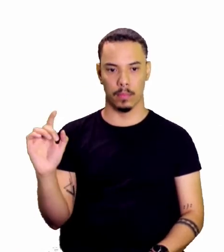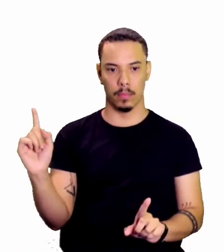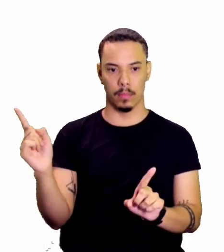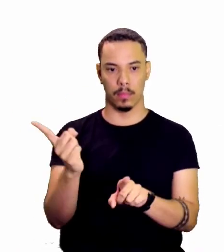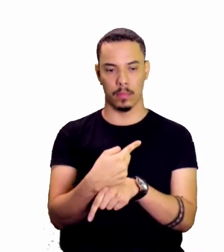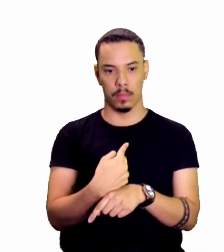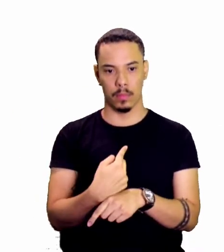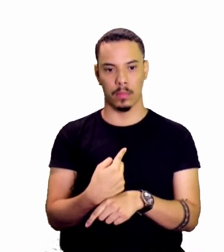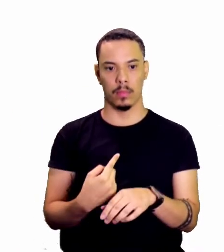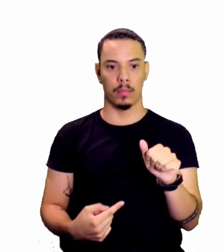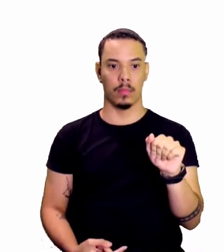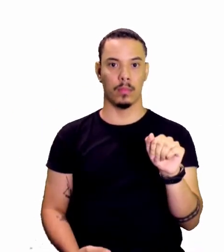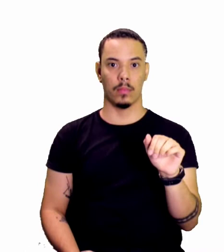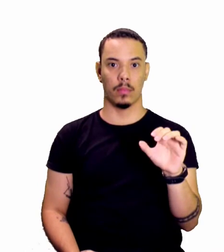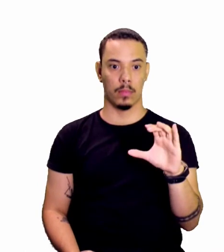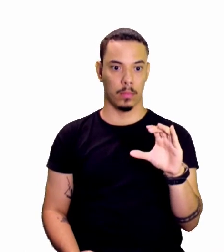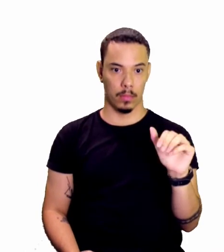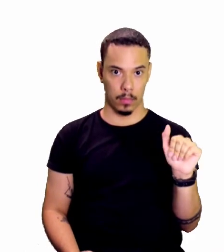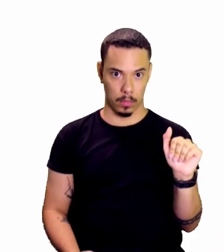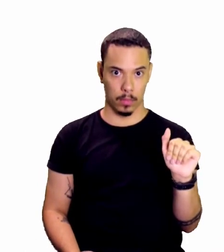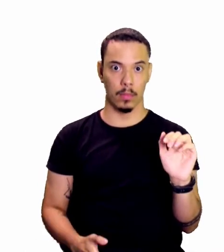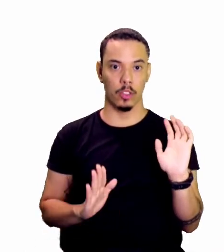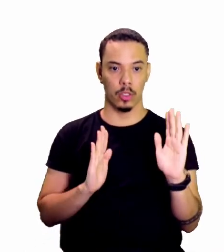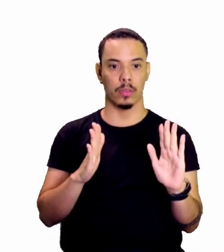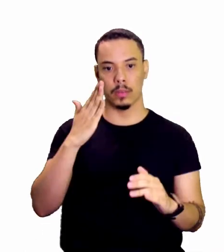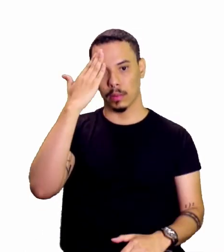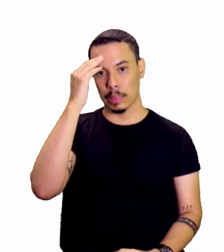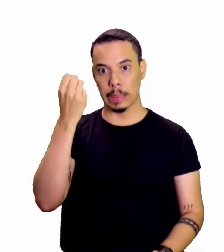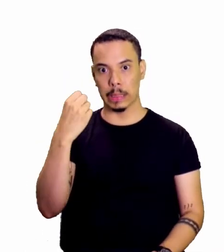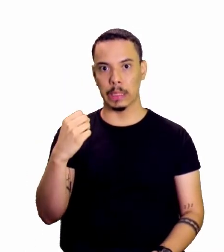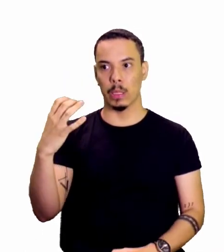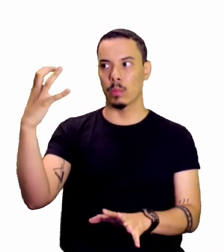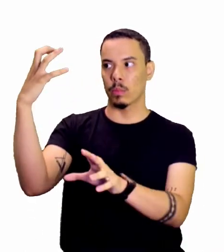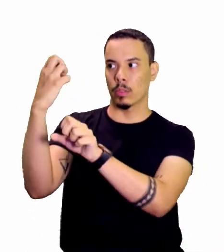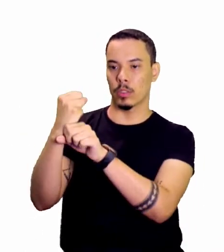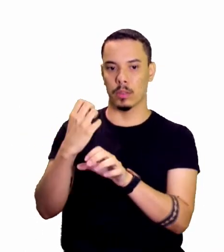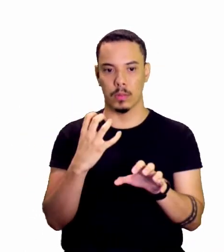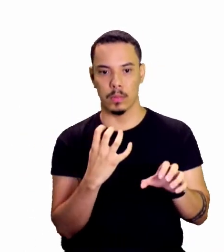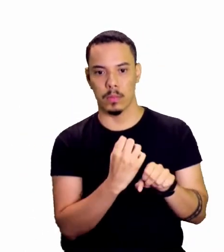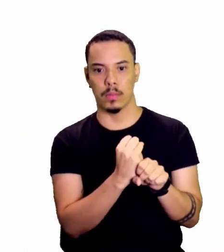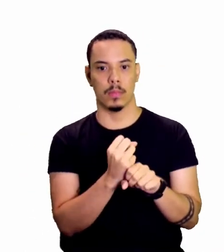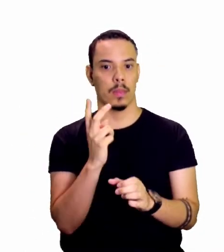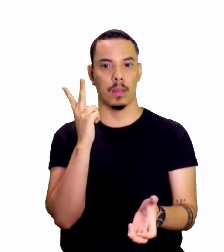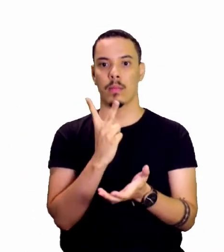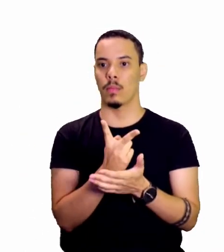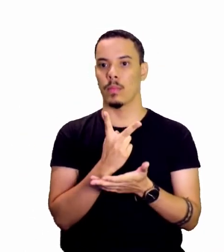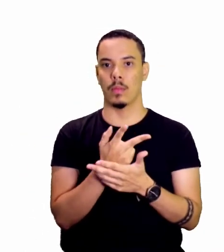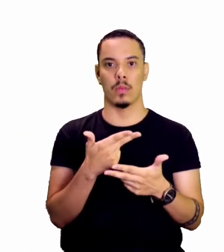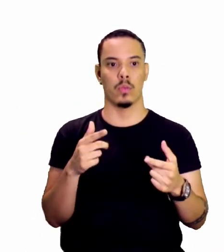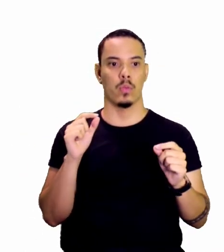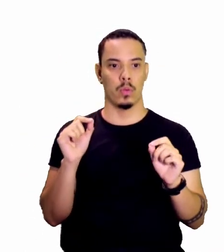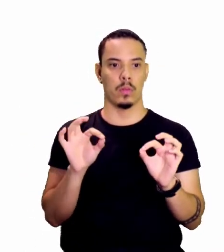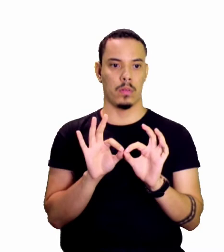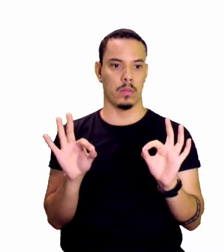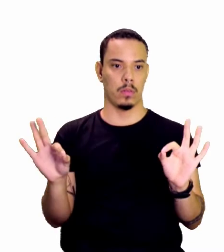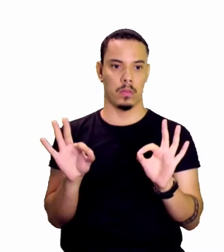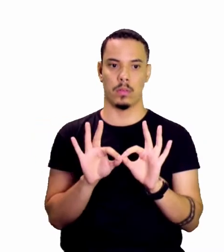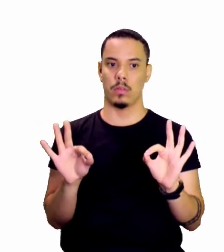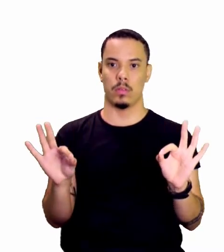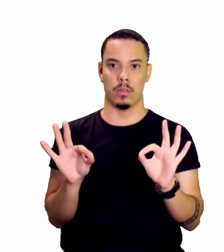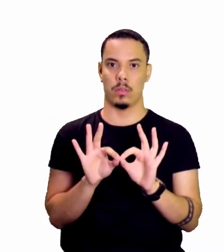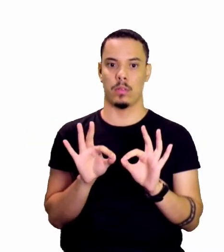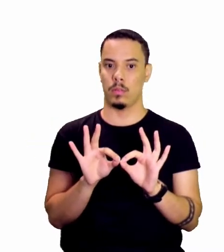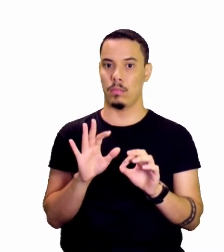do ladinho aí já senti então se eu medi esse cateto por esse é a mesma coisa que me diga o que distância